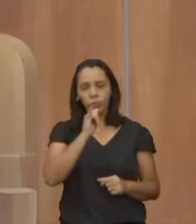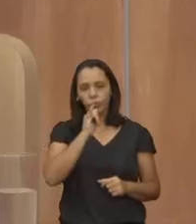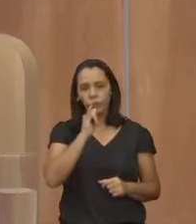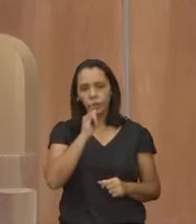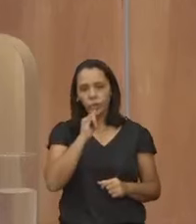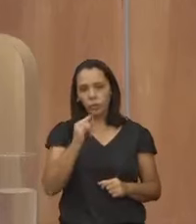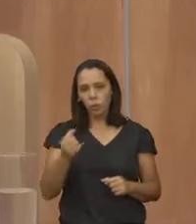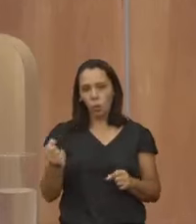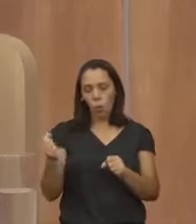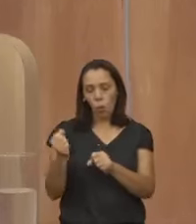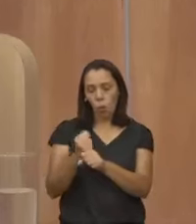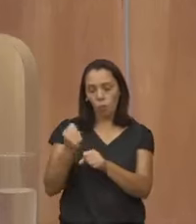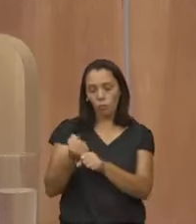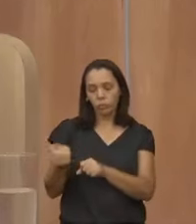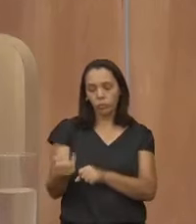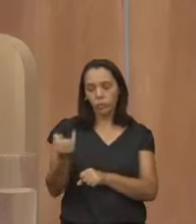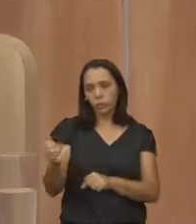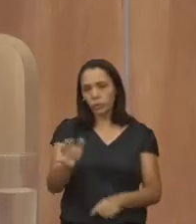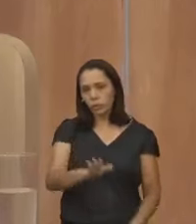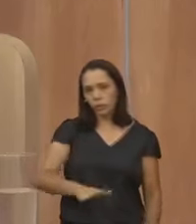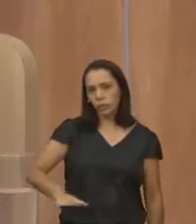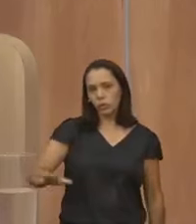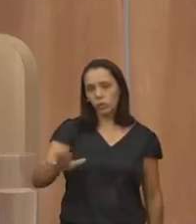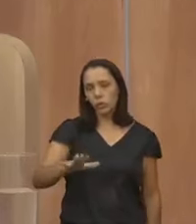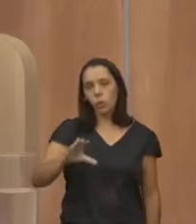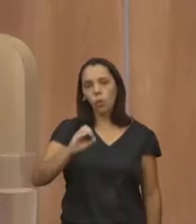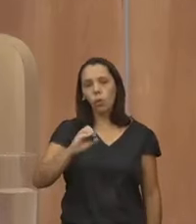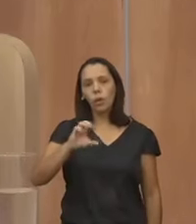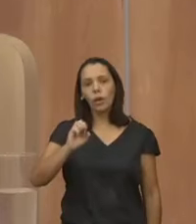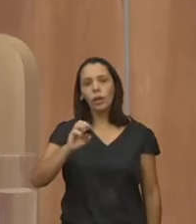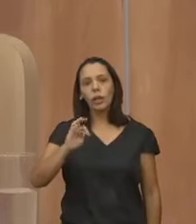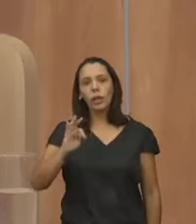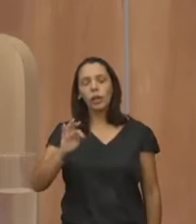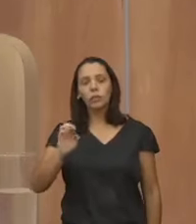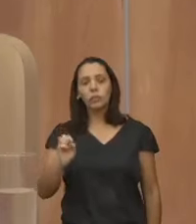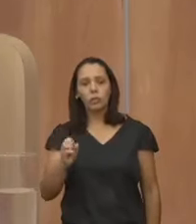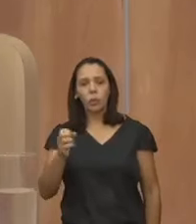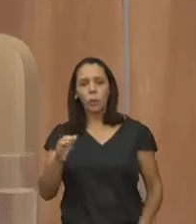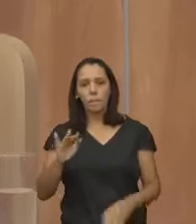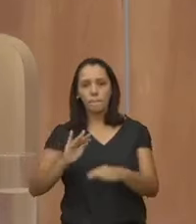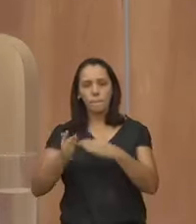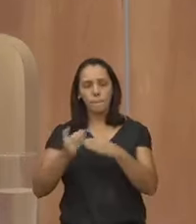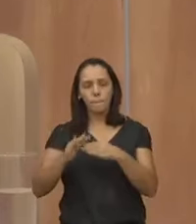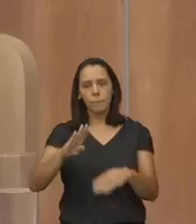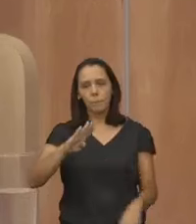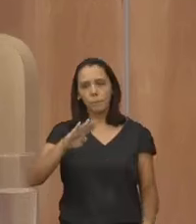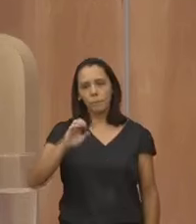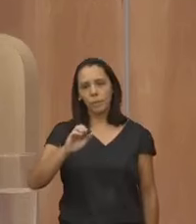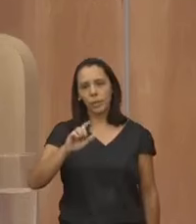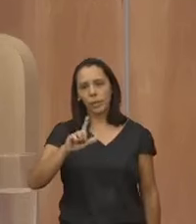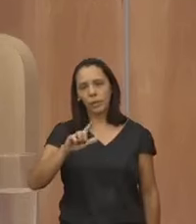lá na região oeste, que não está no bairro de vocês, que é lá no Bela Vista.